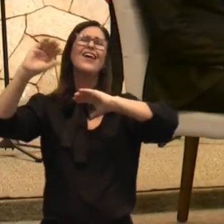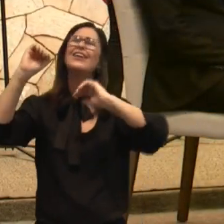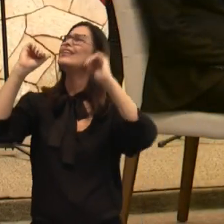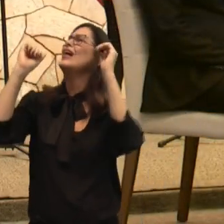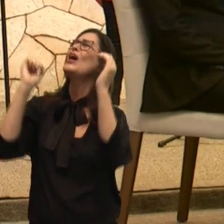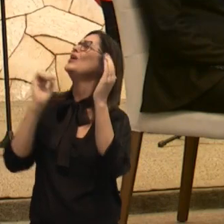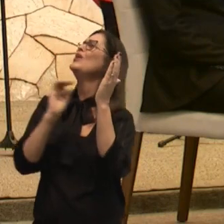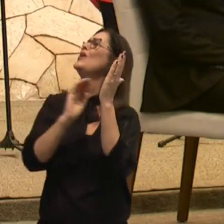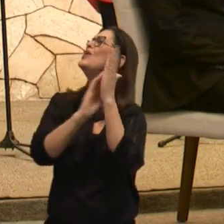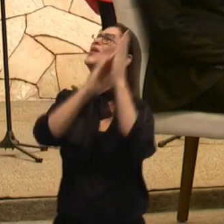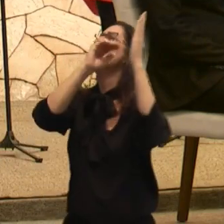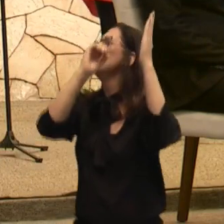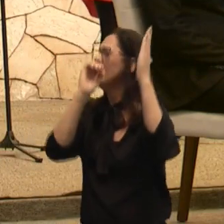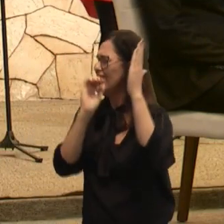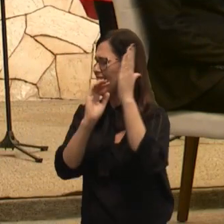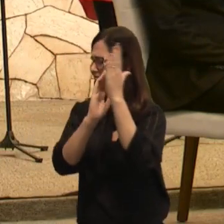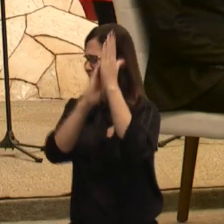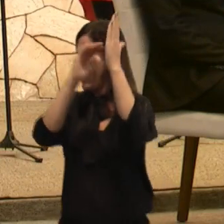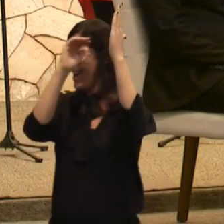cantarei,